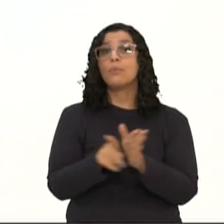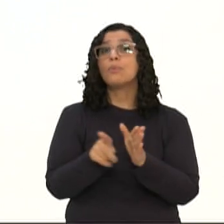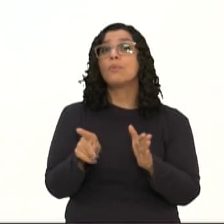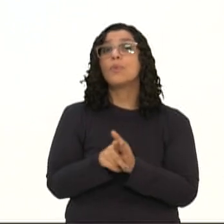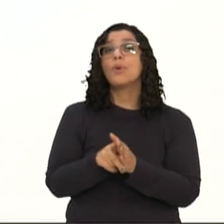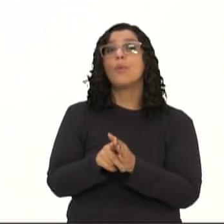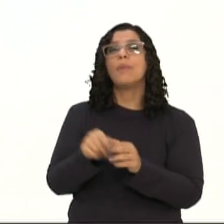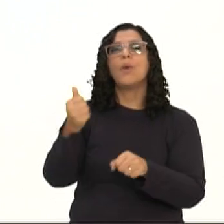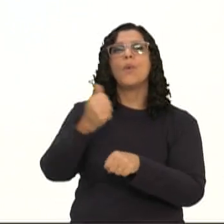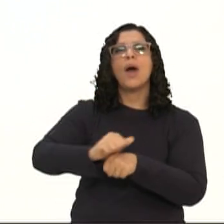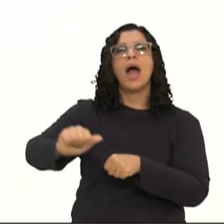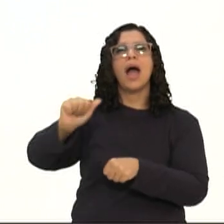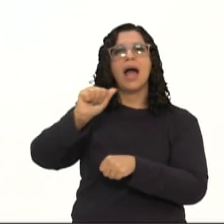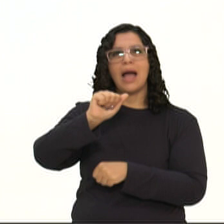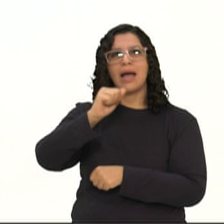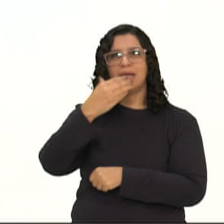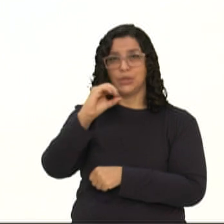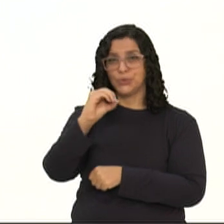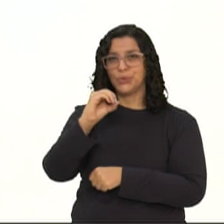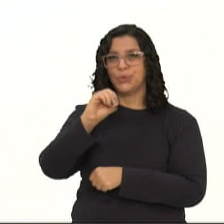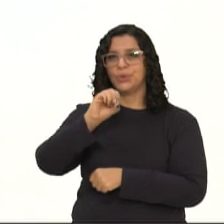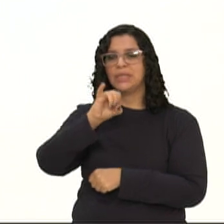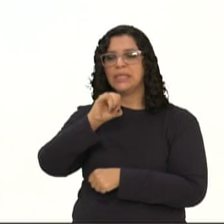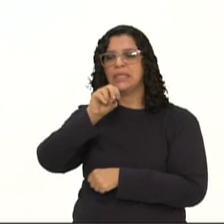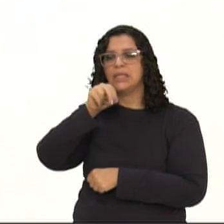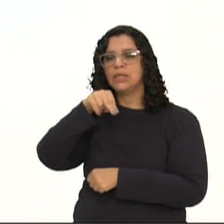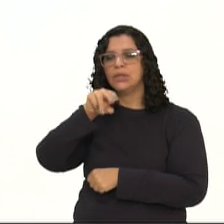aço inoxidável,